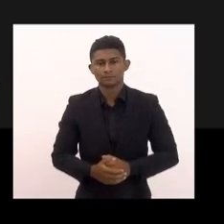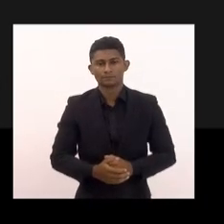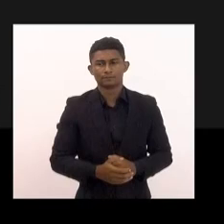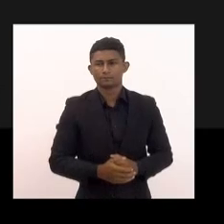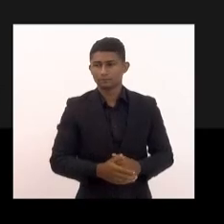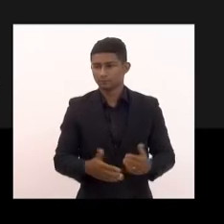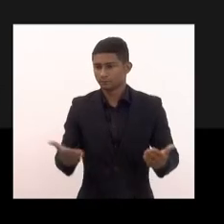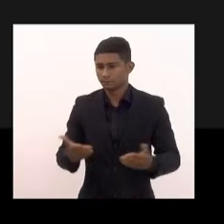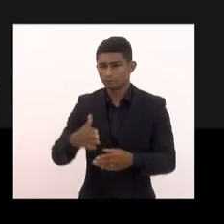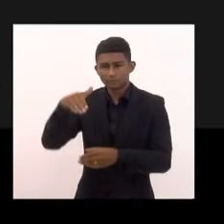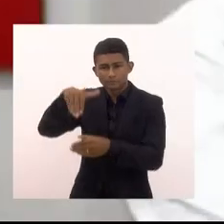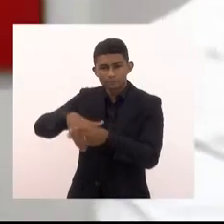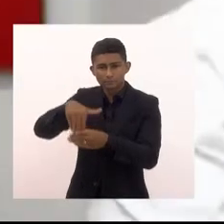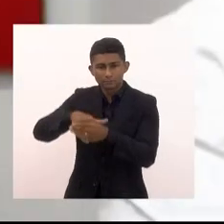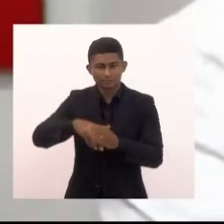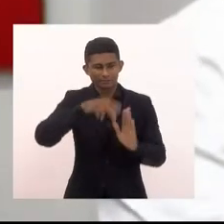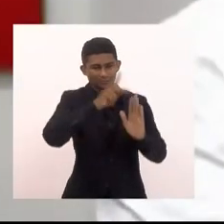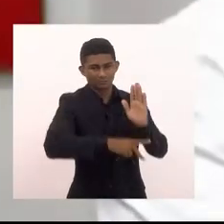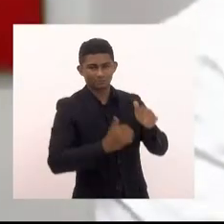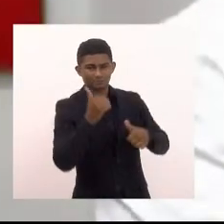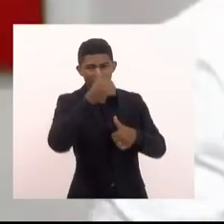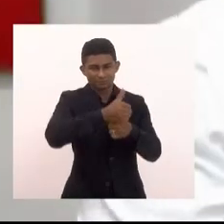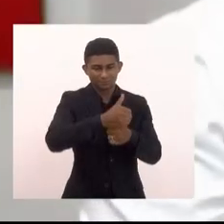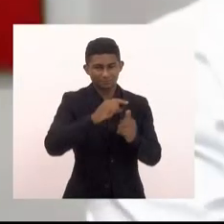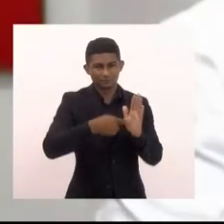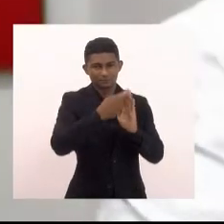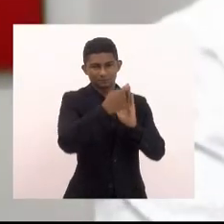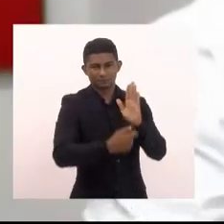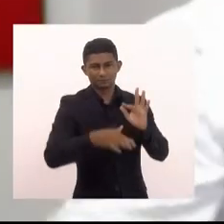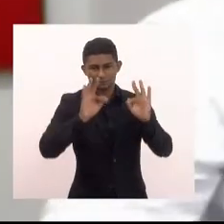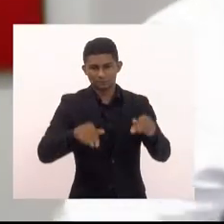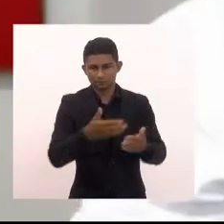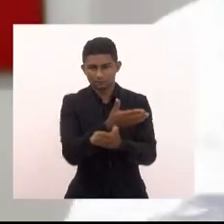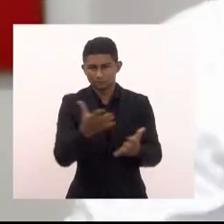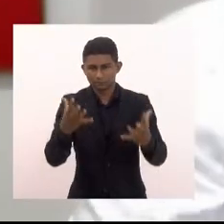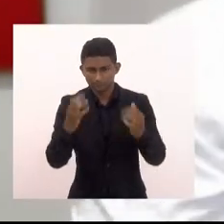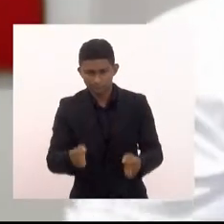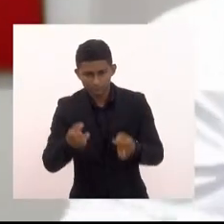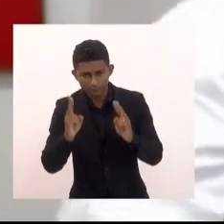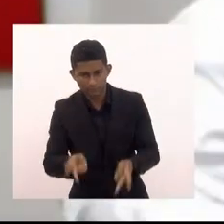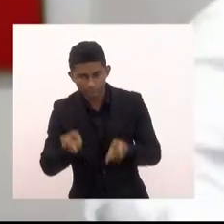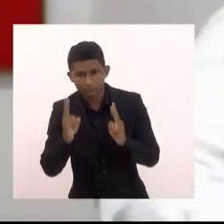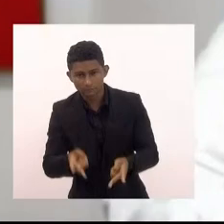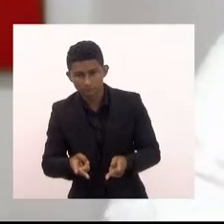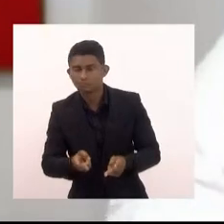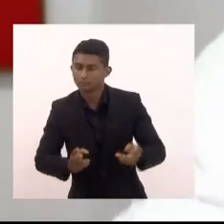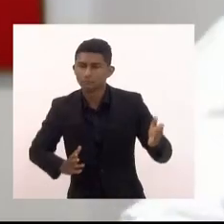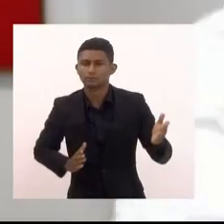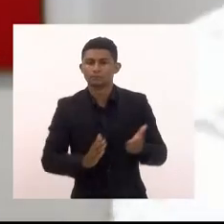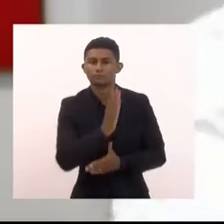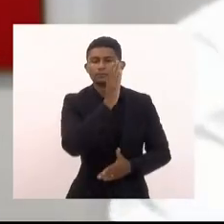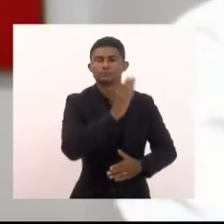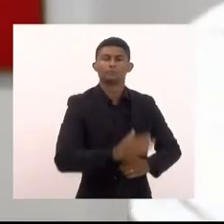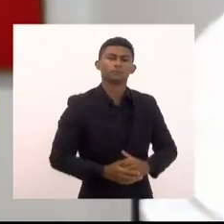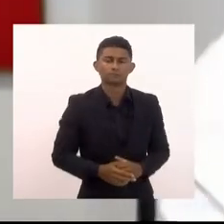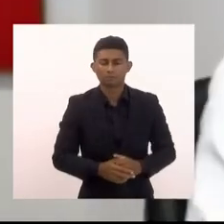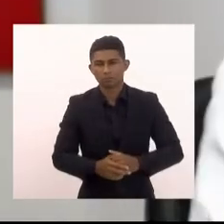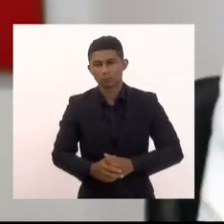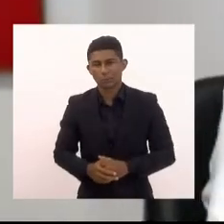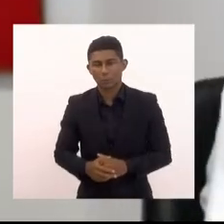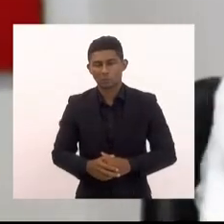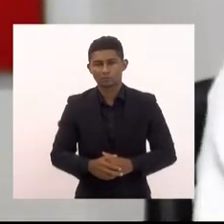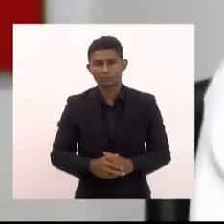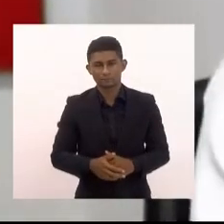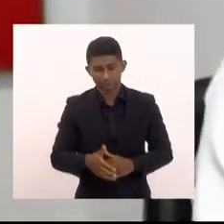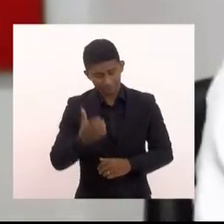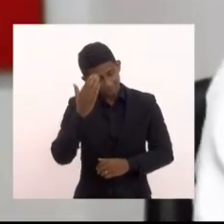Em votação, o substitutivo da CCJ com forma final de redação. Os senhores que aprovam permanecem como estão. Aprovado. Logicamente.